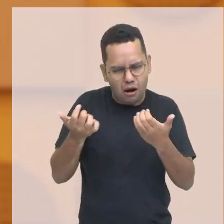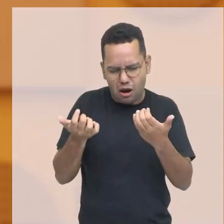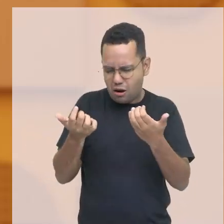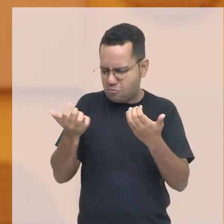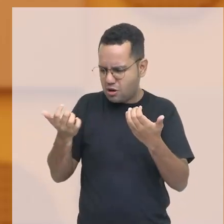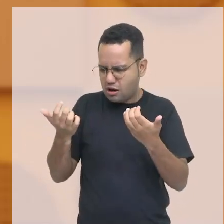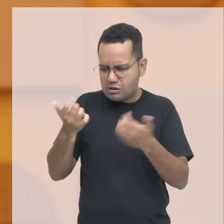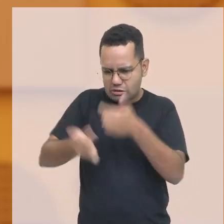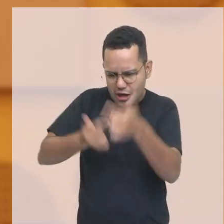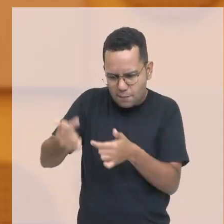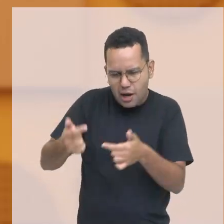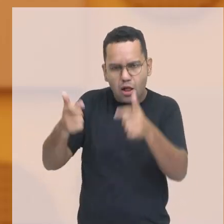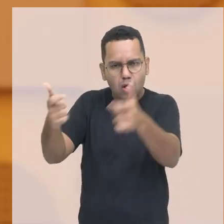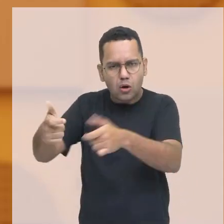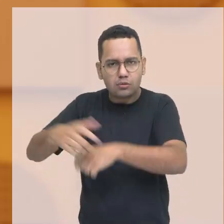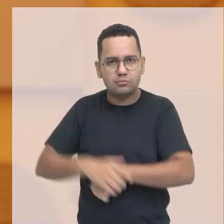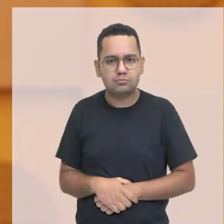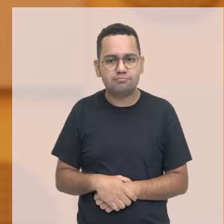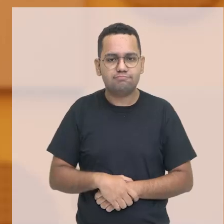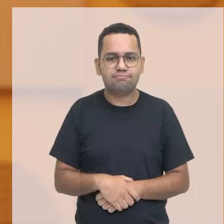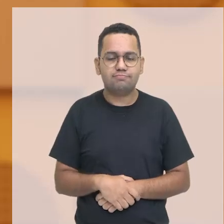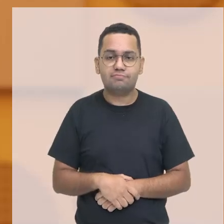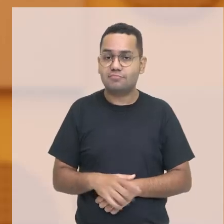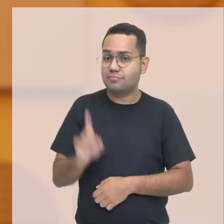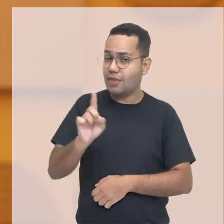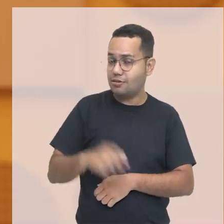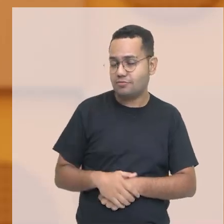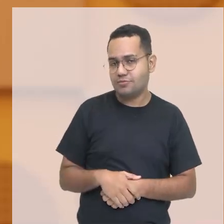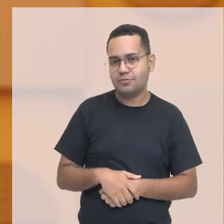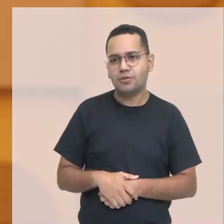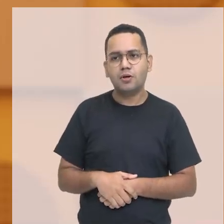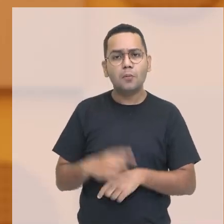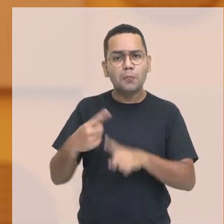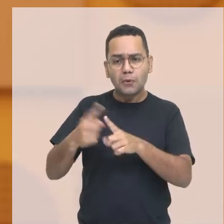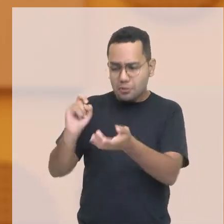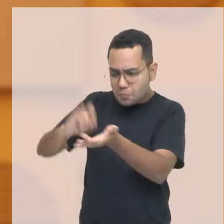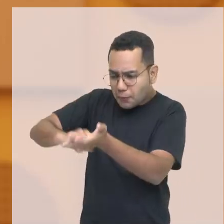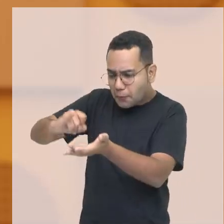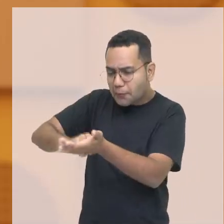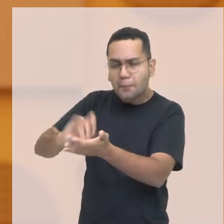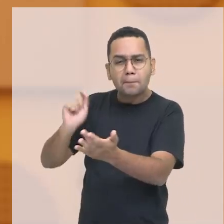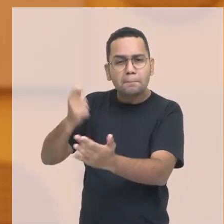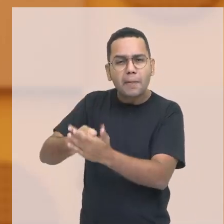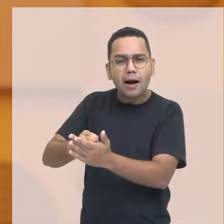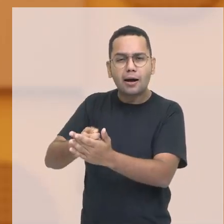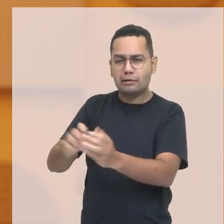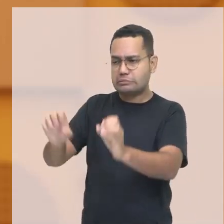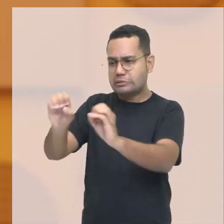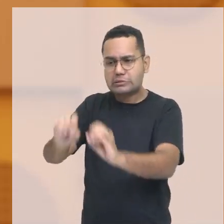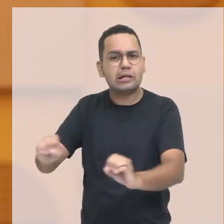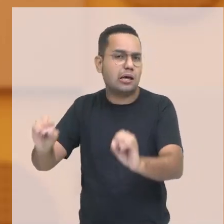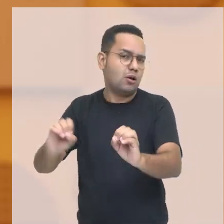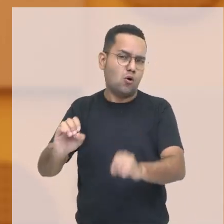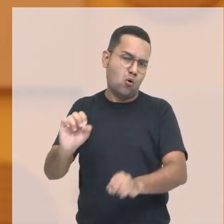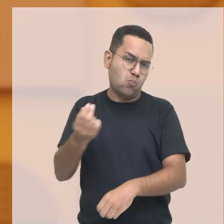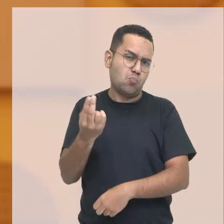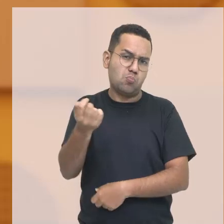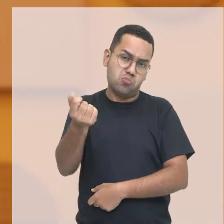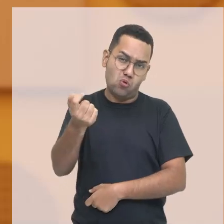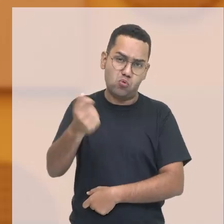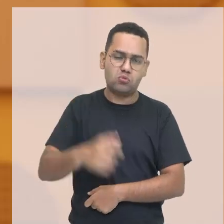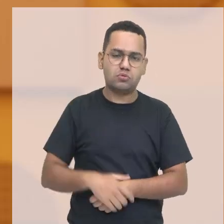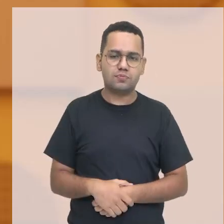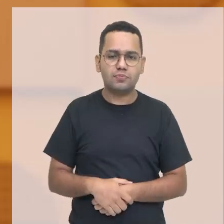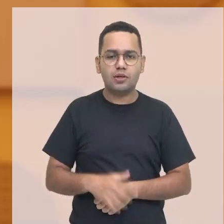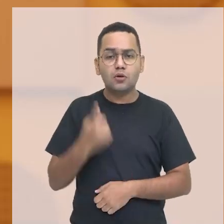indústria? Não, galera. Vem para cá porque tem incentivo fiscal, porque não paga imposto. Se não paga imposto, elas vêm para cá